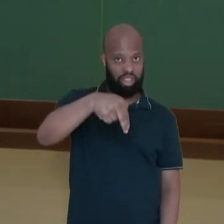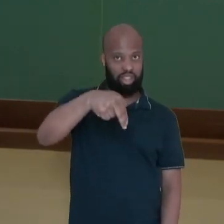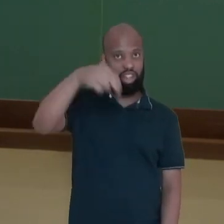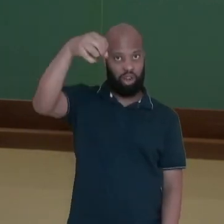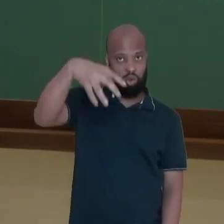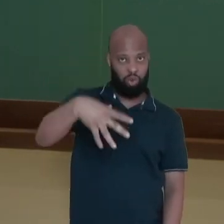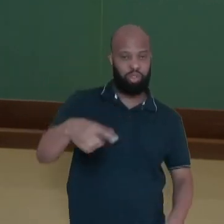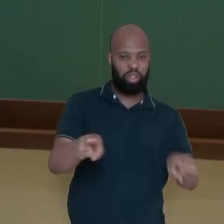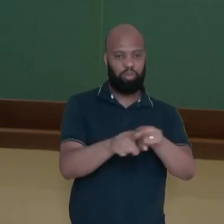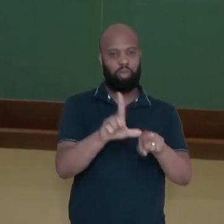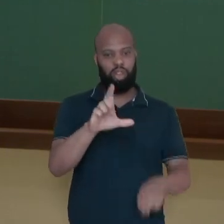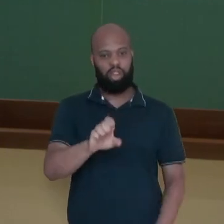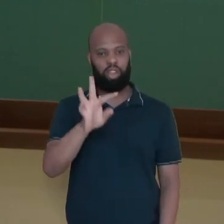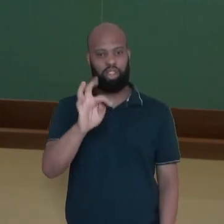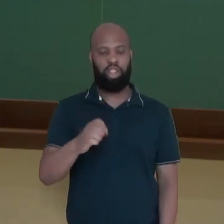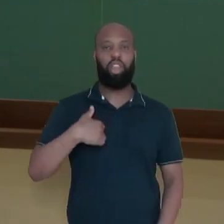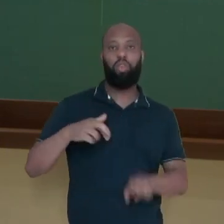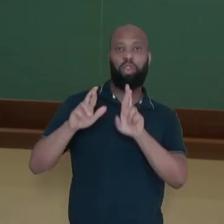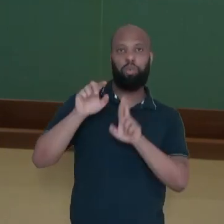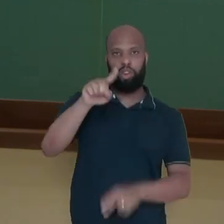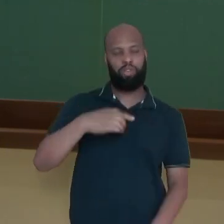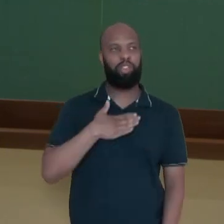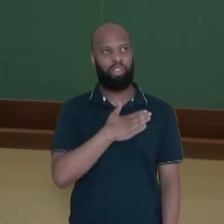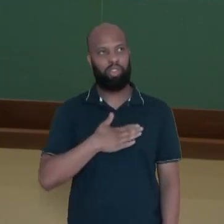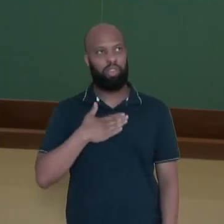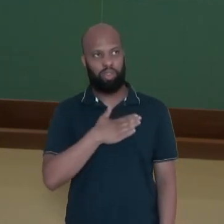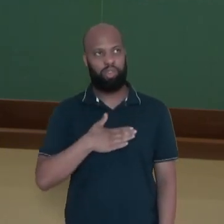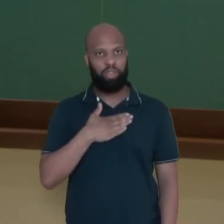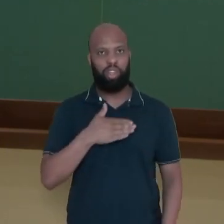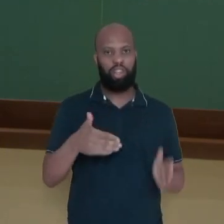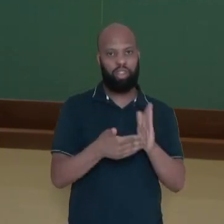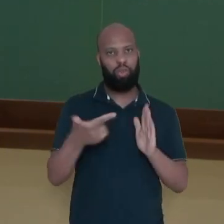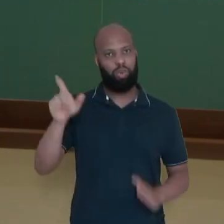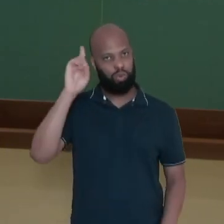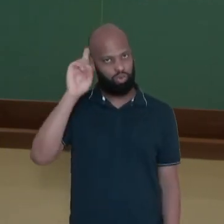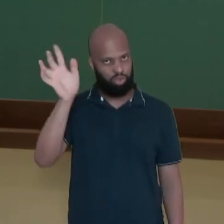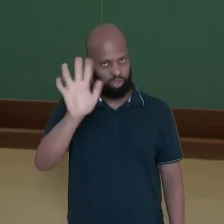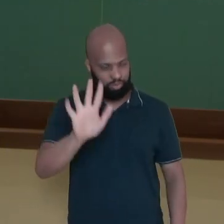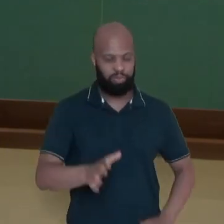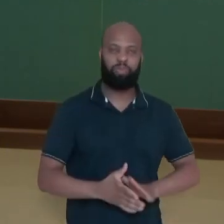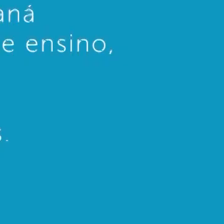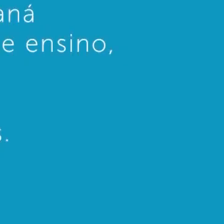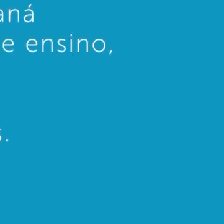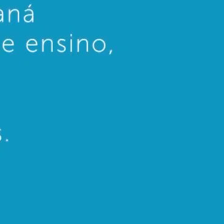e lentes. Espero que vocês tenham gostado e até breve.